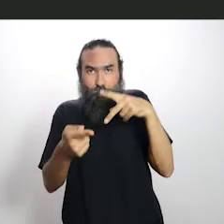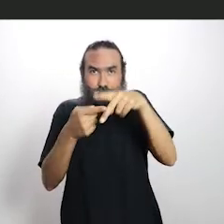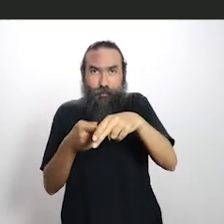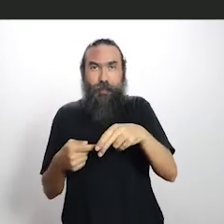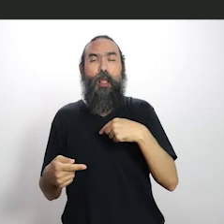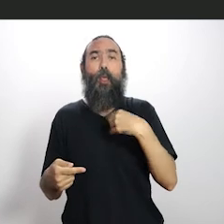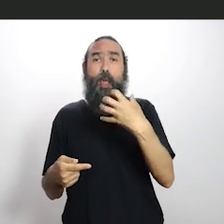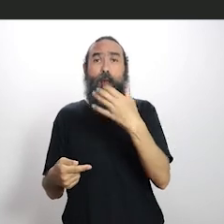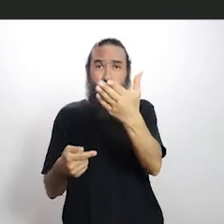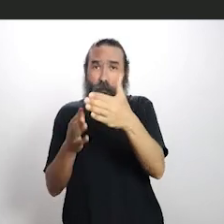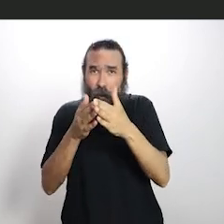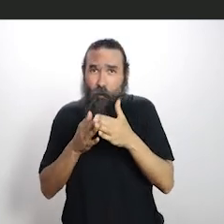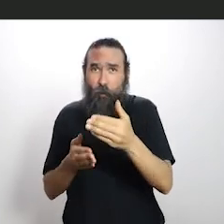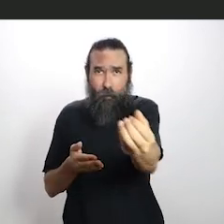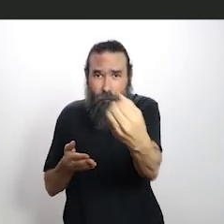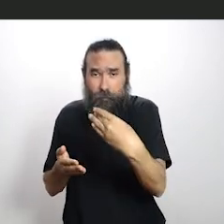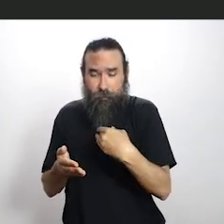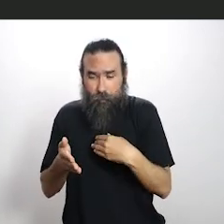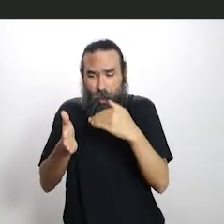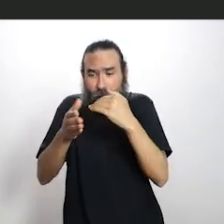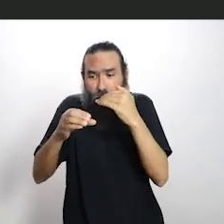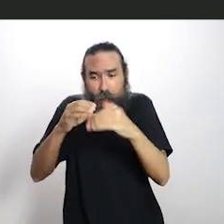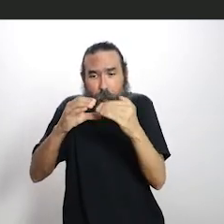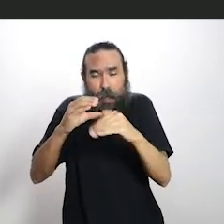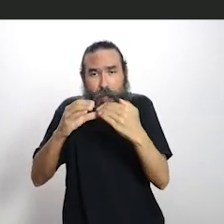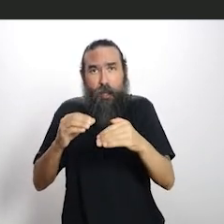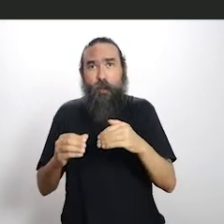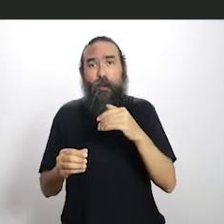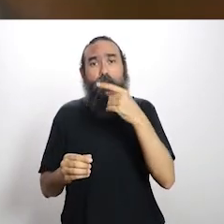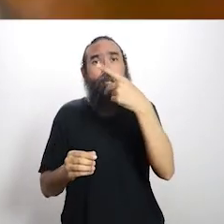abraço para você fique com Deus e sucesso aí